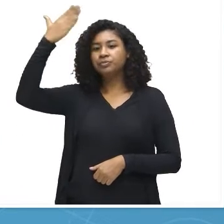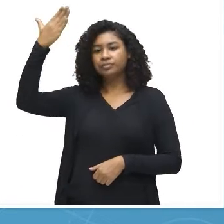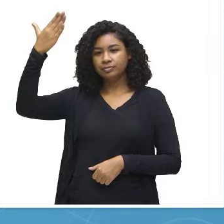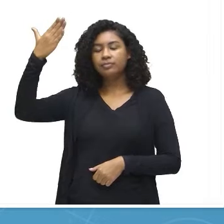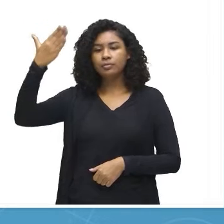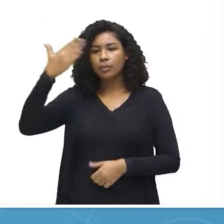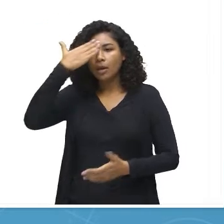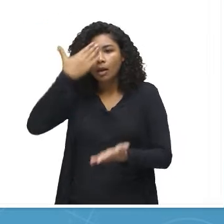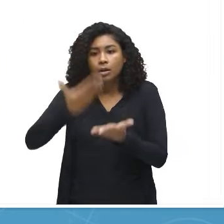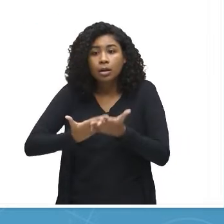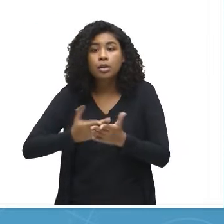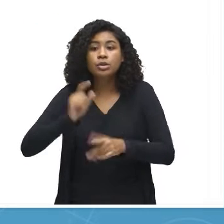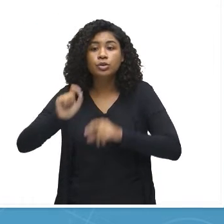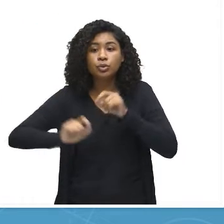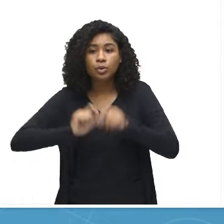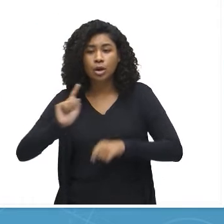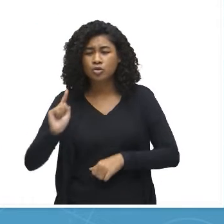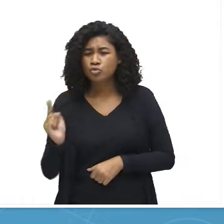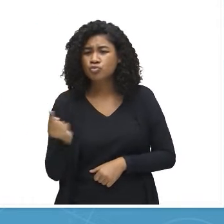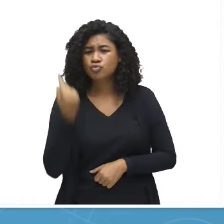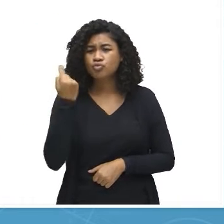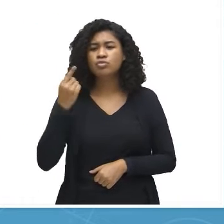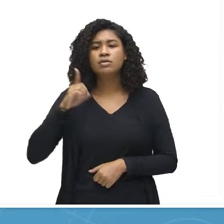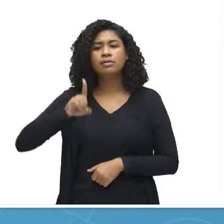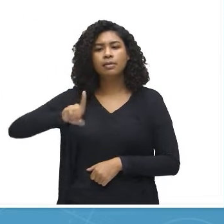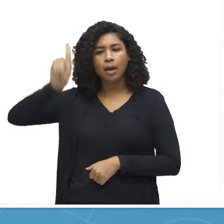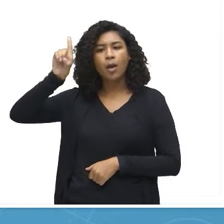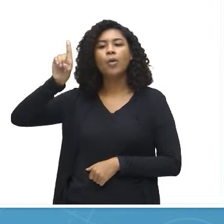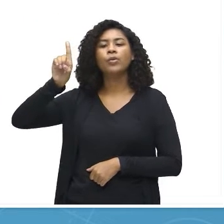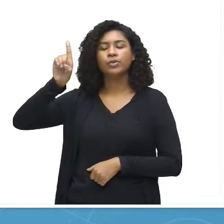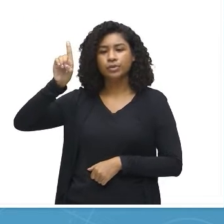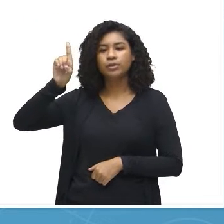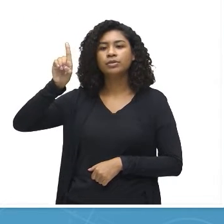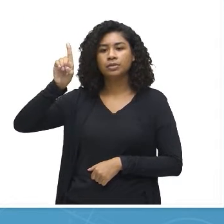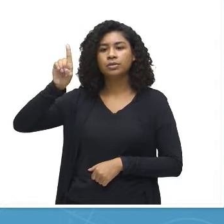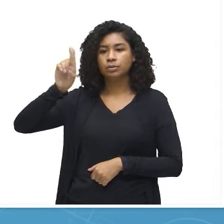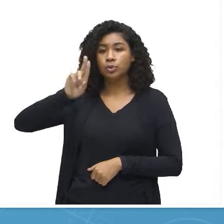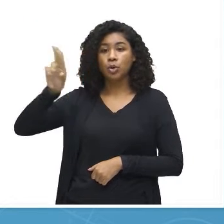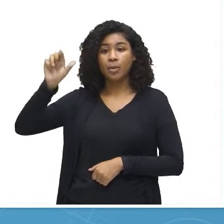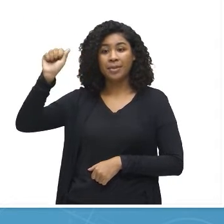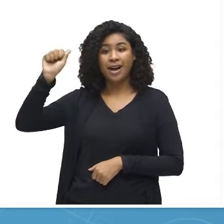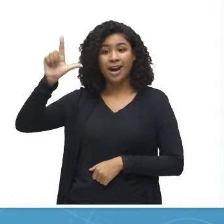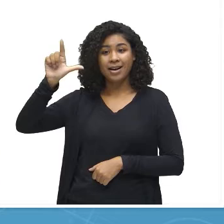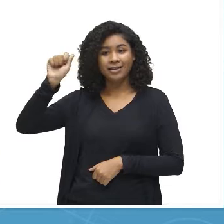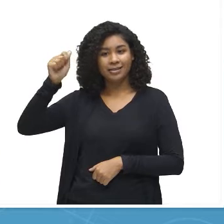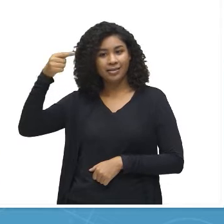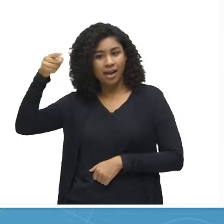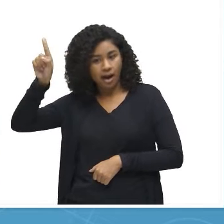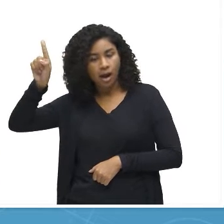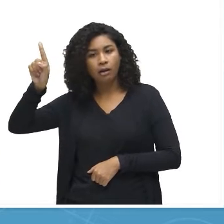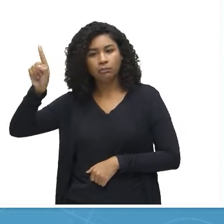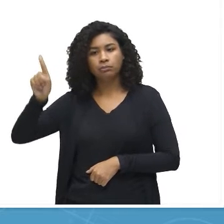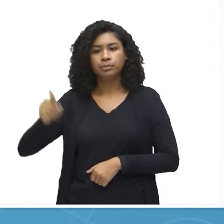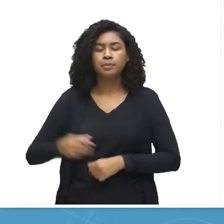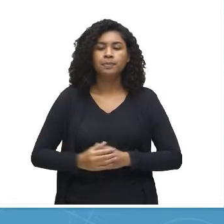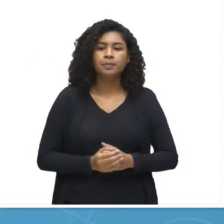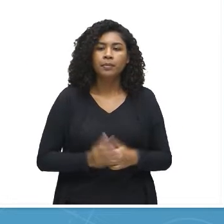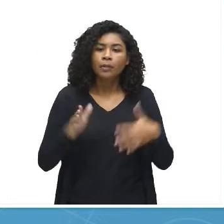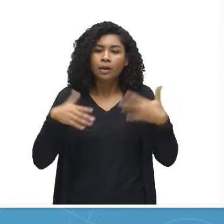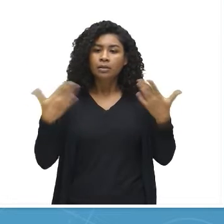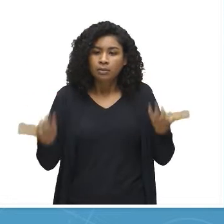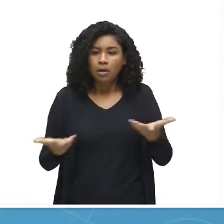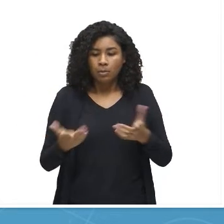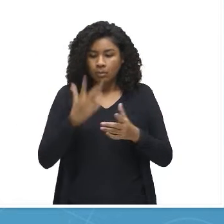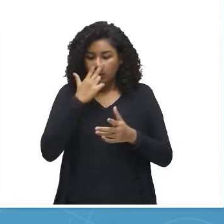que acreditam em um único Deus também, no Deus Alá, e seguem o Alcorão. Então eles estão crescendo dentro